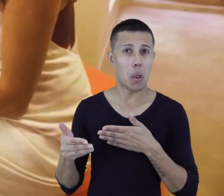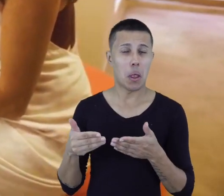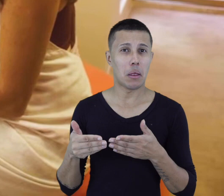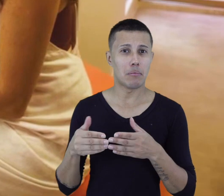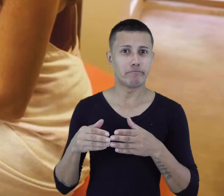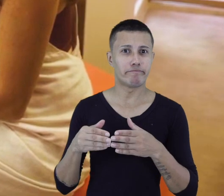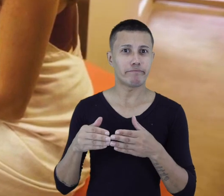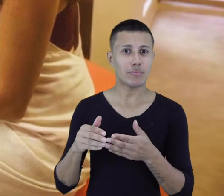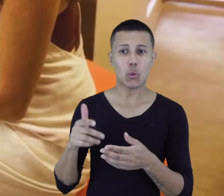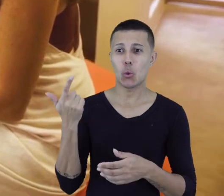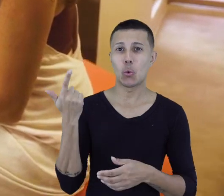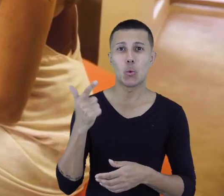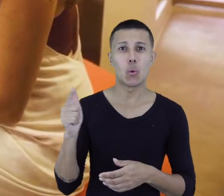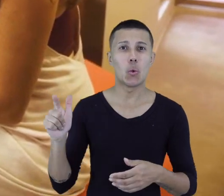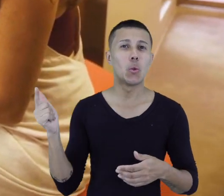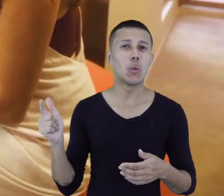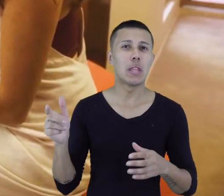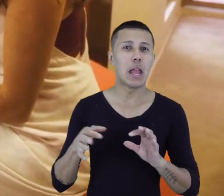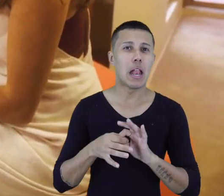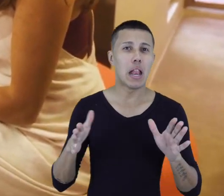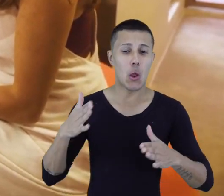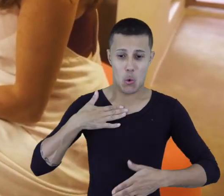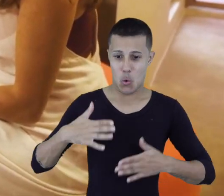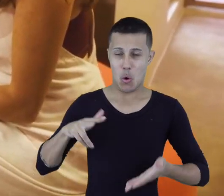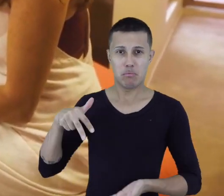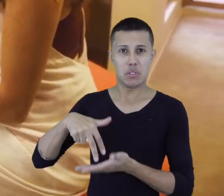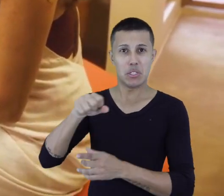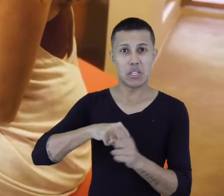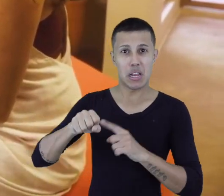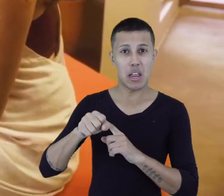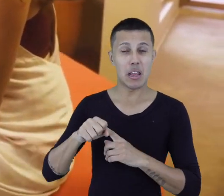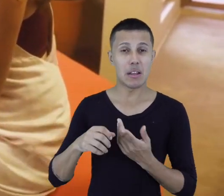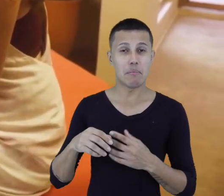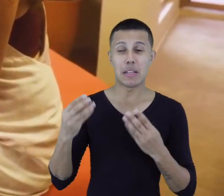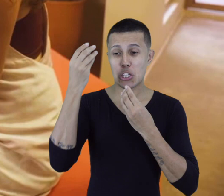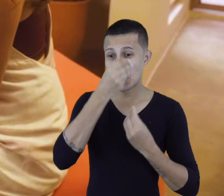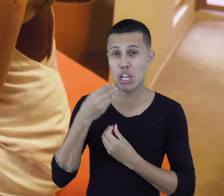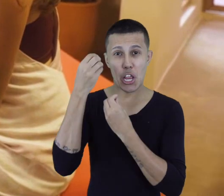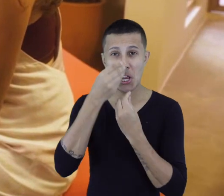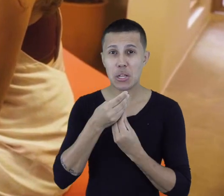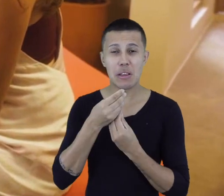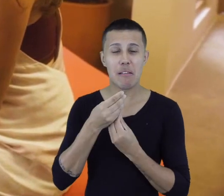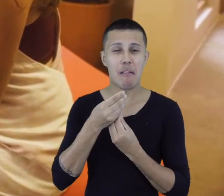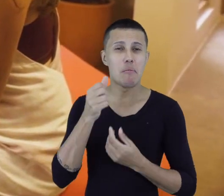outro recorte, não ter autorização para performar o seu corpo na sociedade, porque no final do dia, quando a gente fala de sexualidade feminina, é